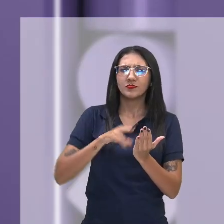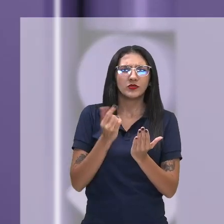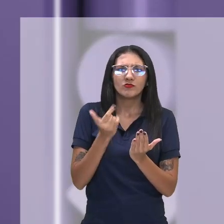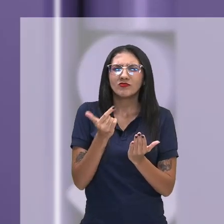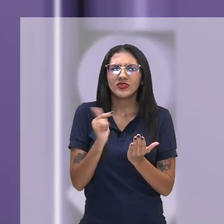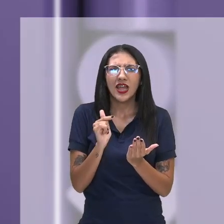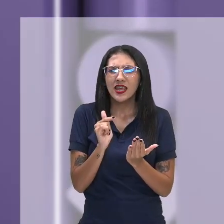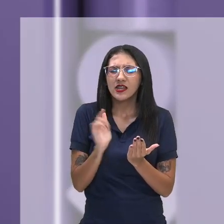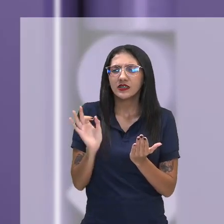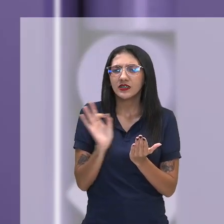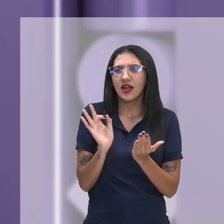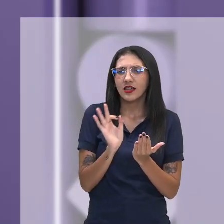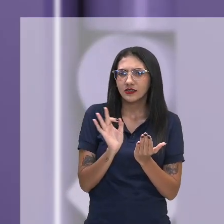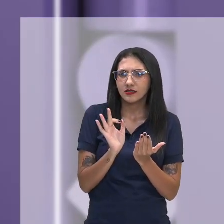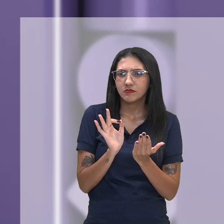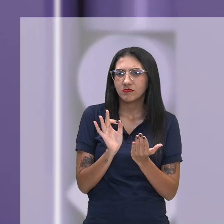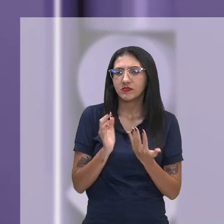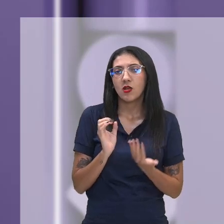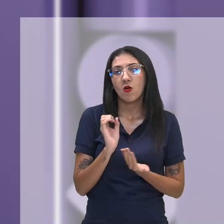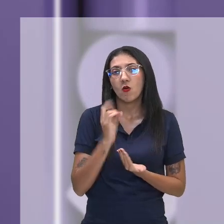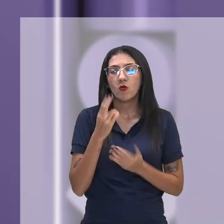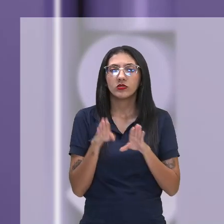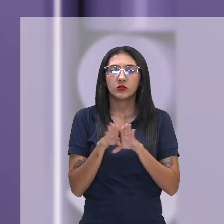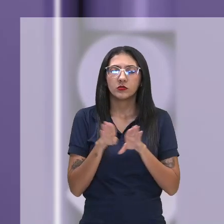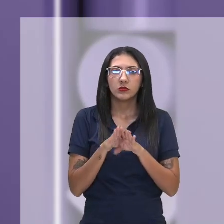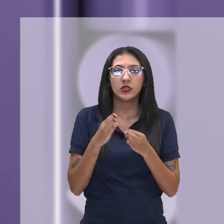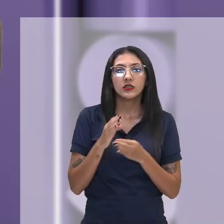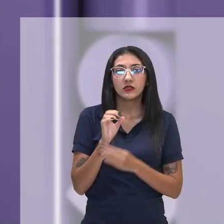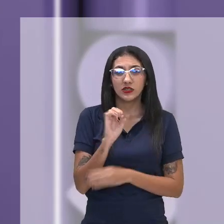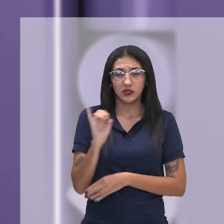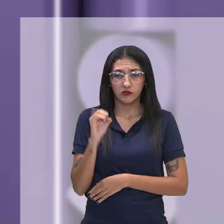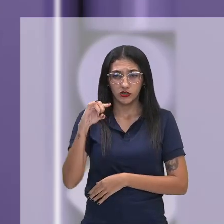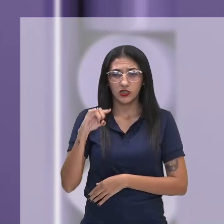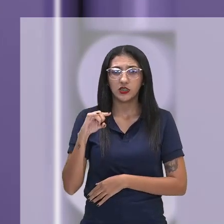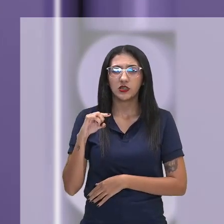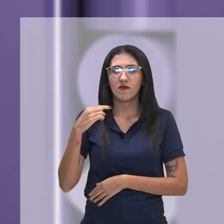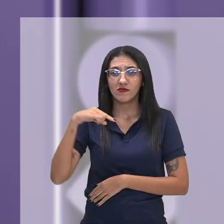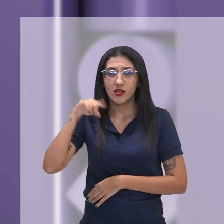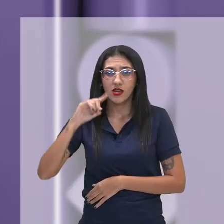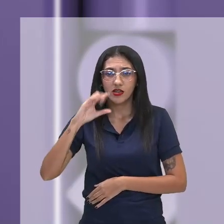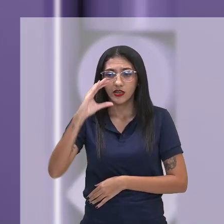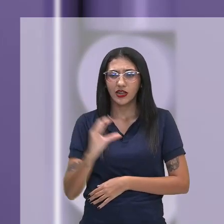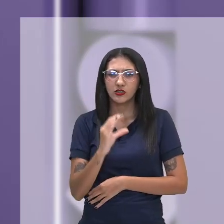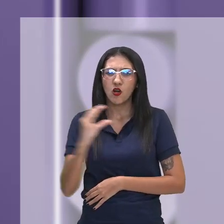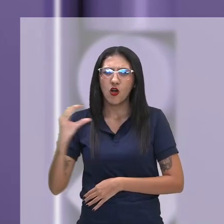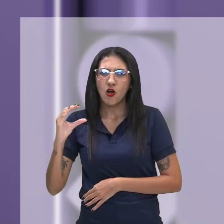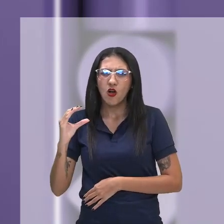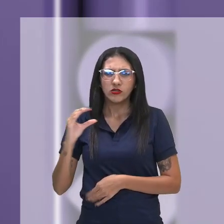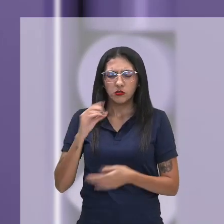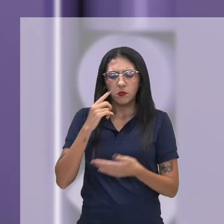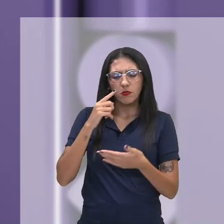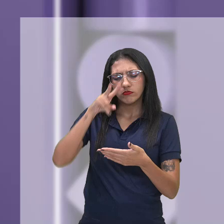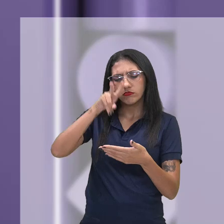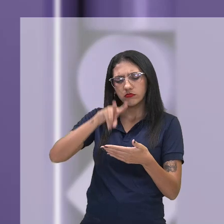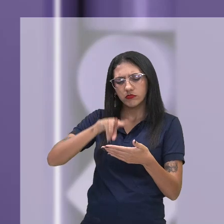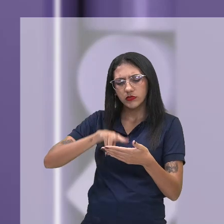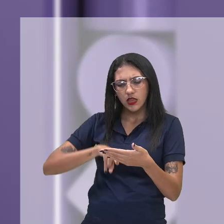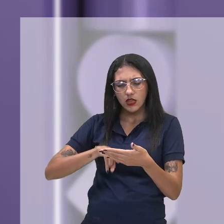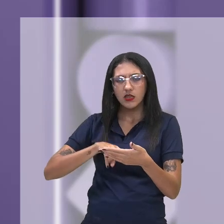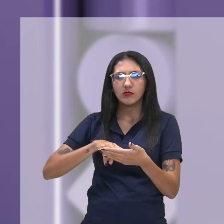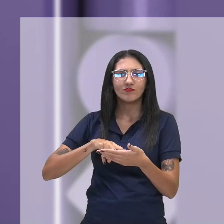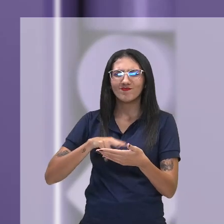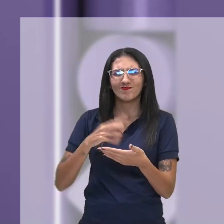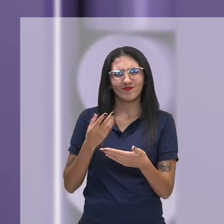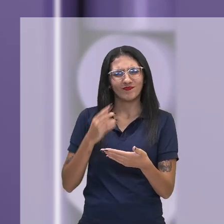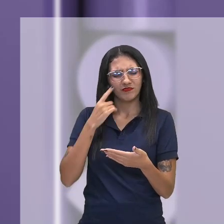né? Quem é cristão católico, né? Sem um boletim ali com a leitura da missa, que estranho isso,